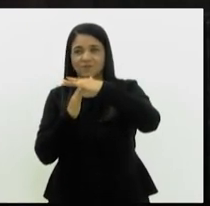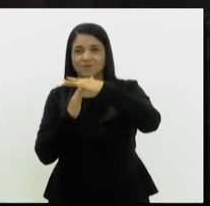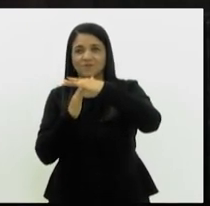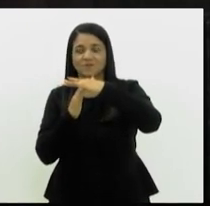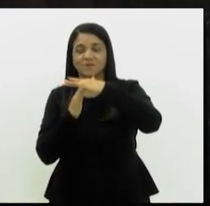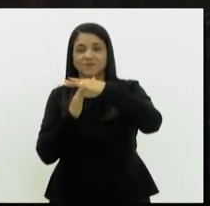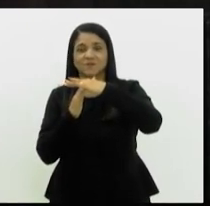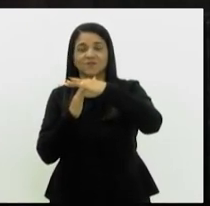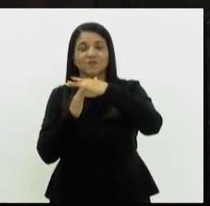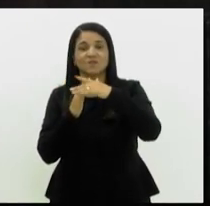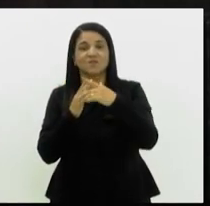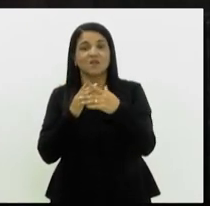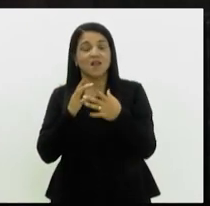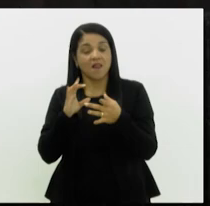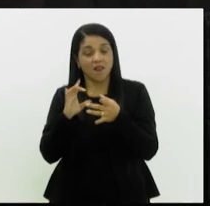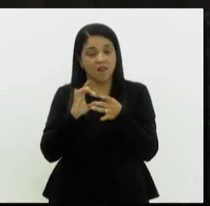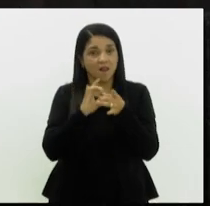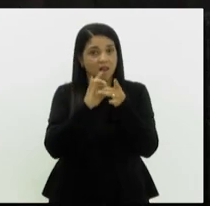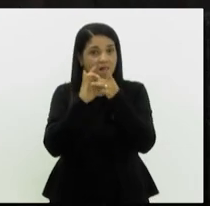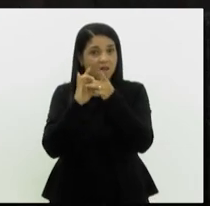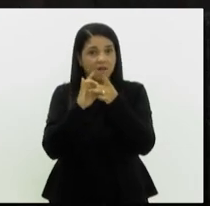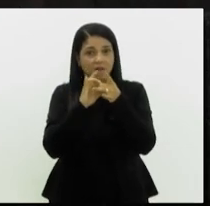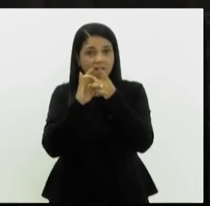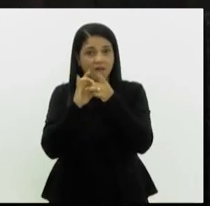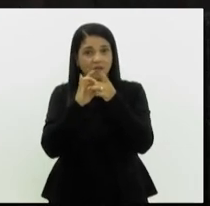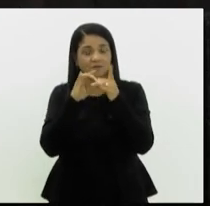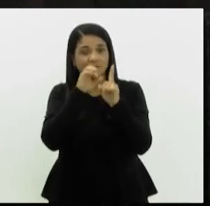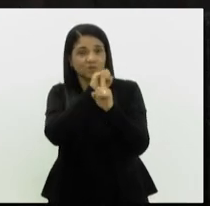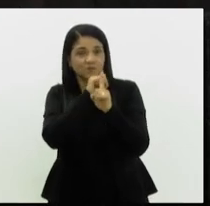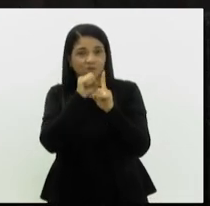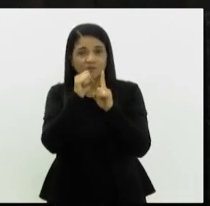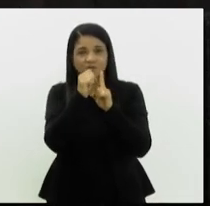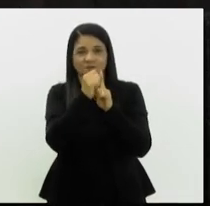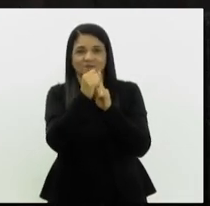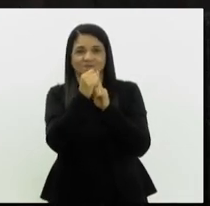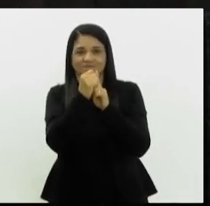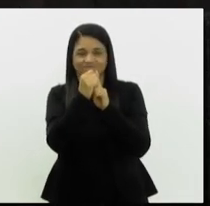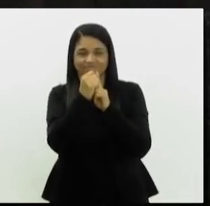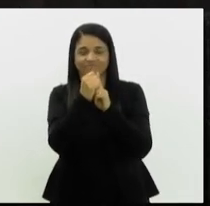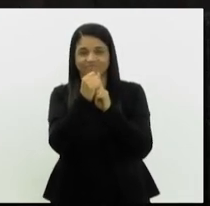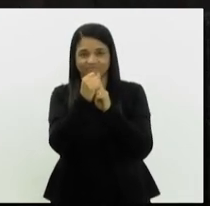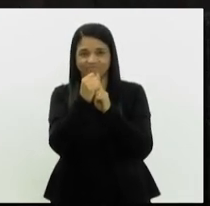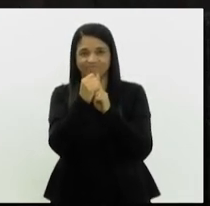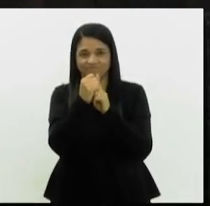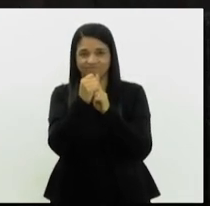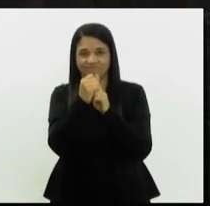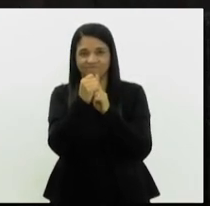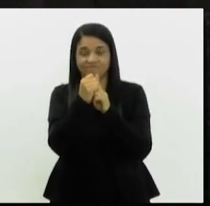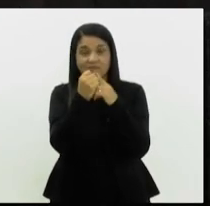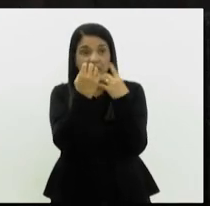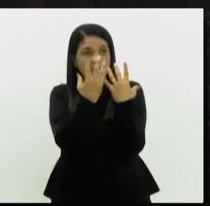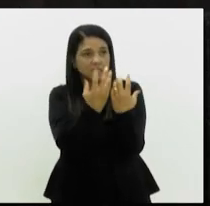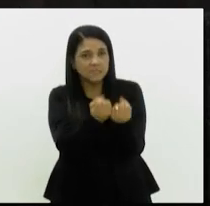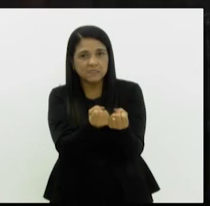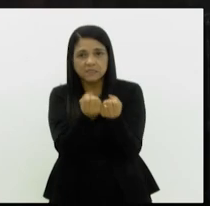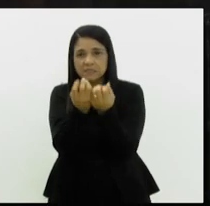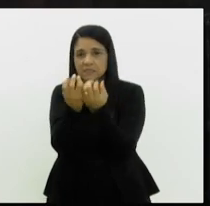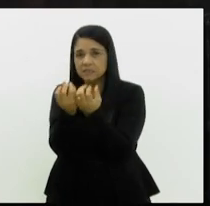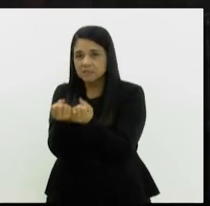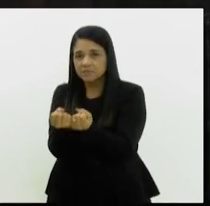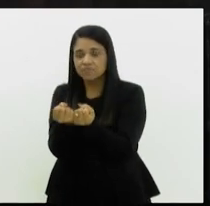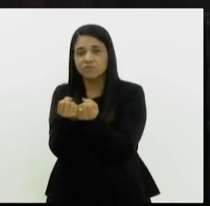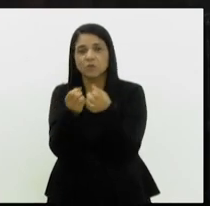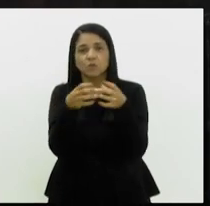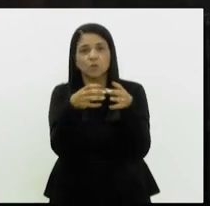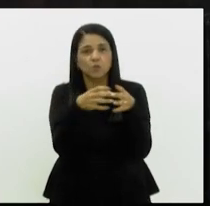aprofundando os nossos laços ainda maiores de sociabilidade e de aceitação. Tanto é que os